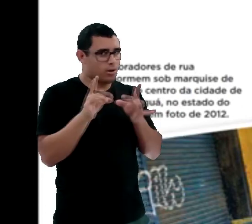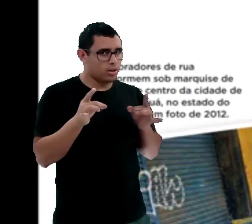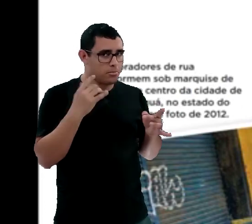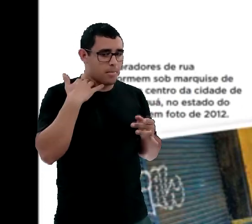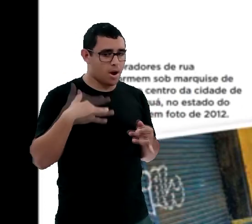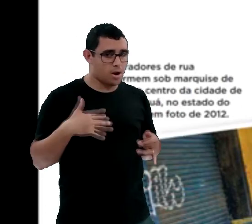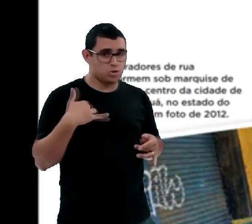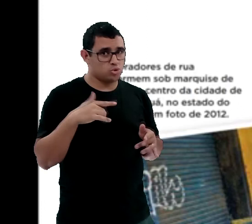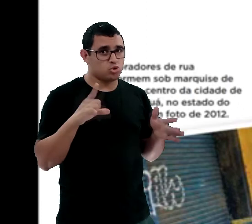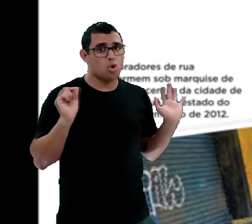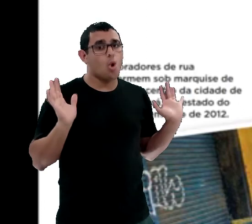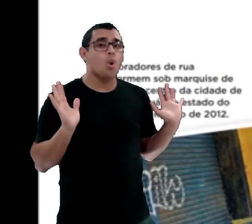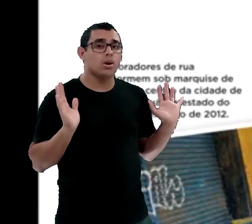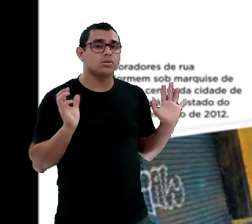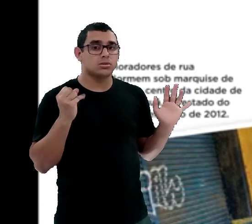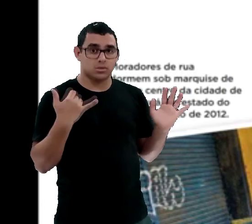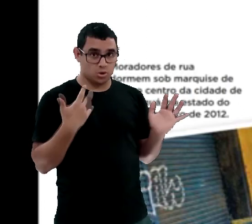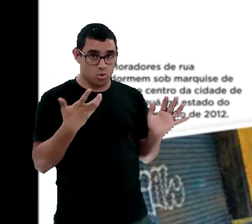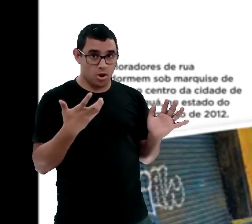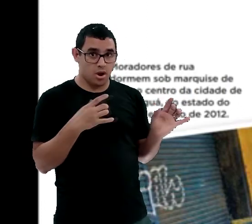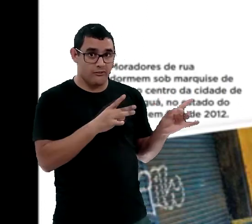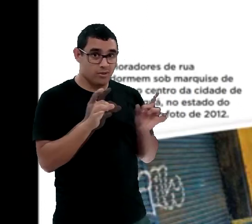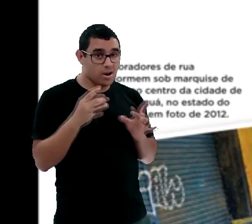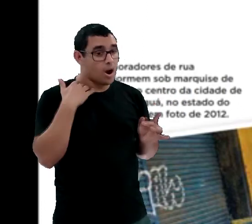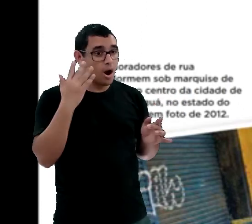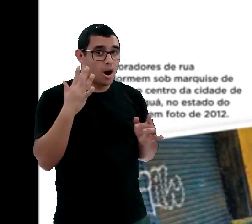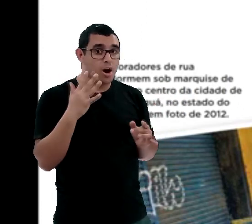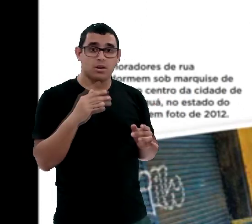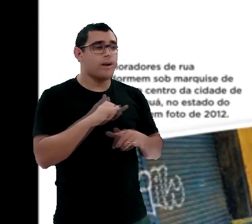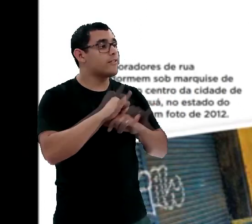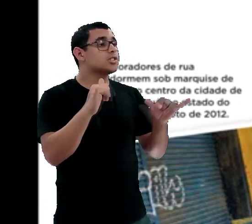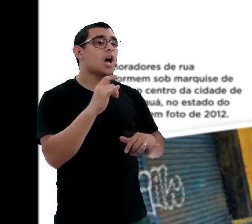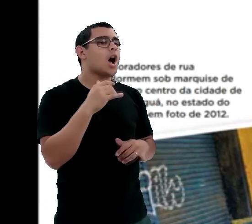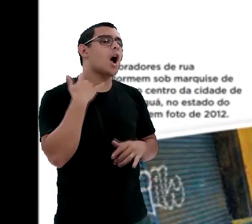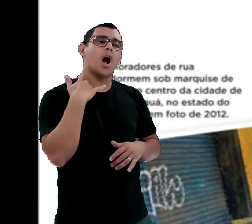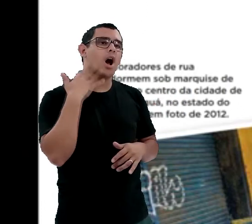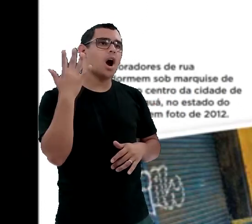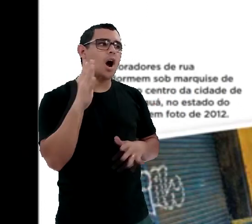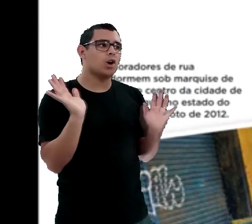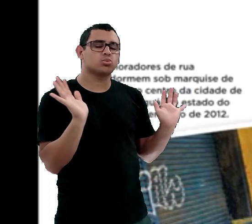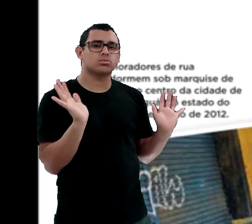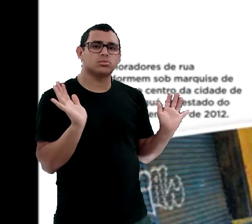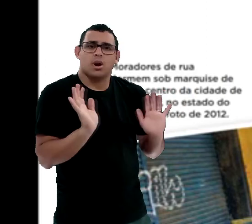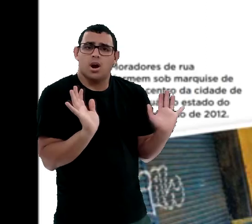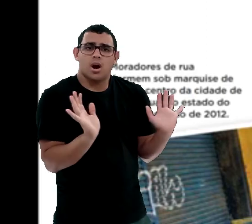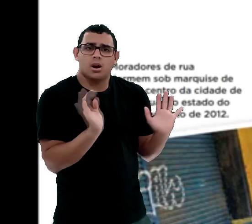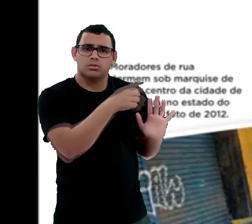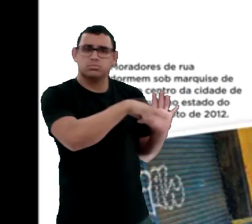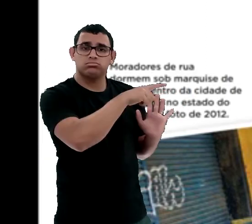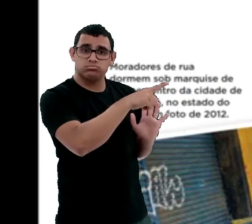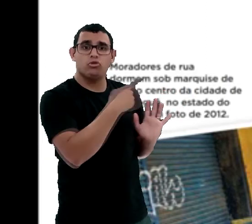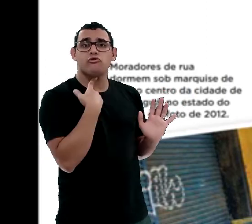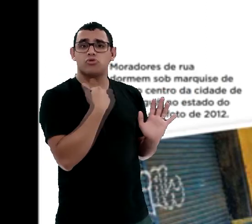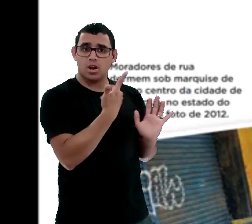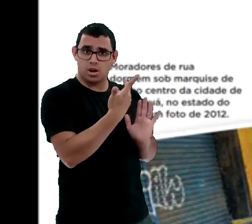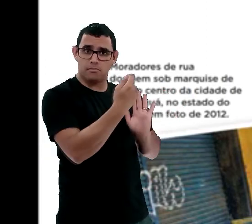simplesmente o burguês pela miséria do povo. Então temos que ver até que ponto nós estamos